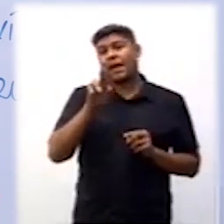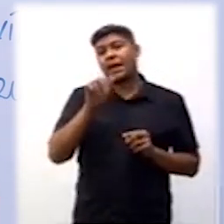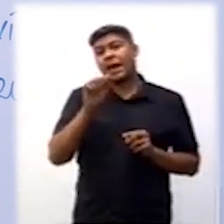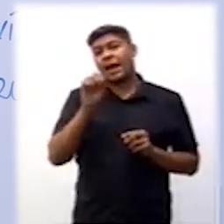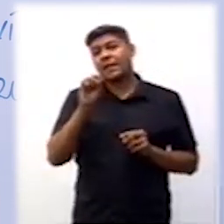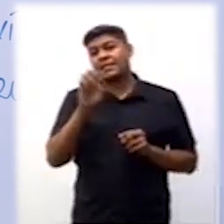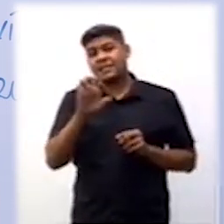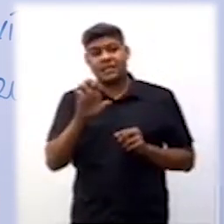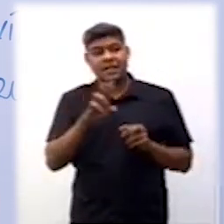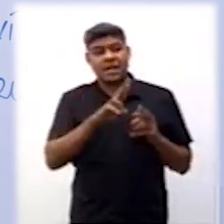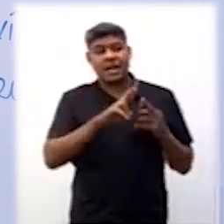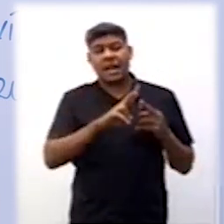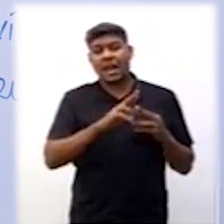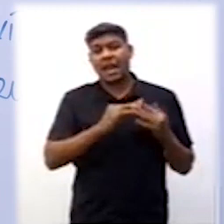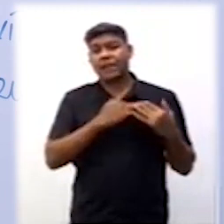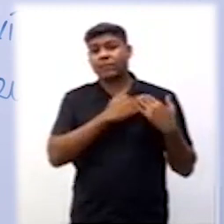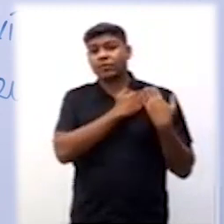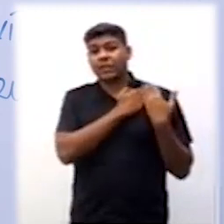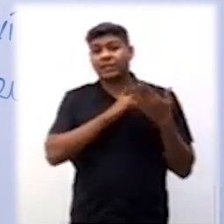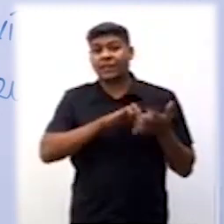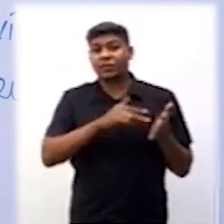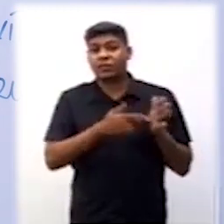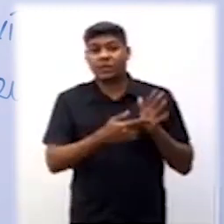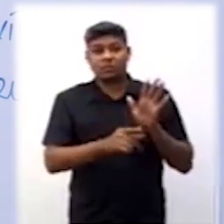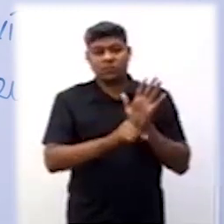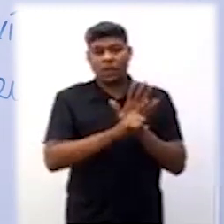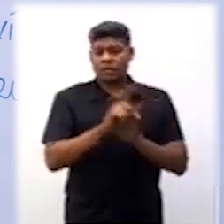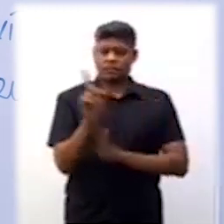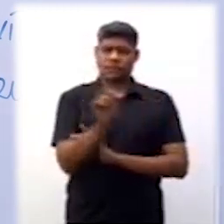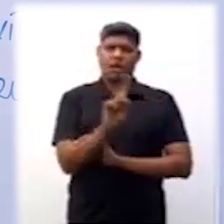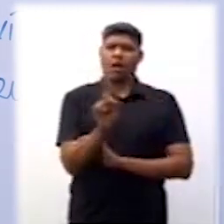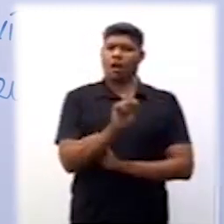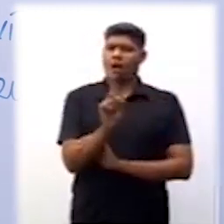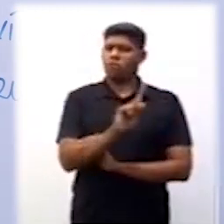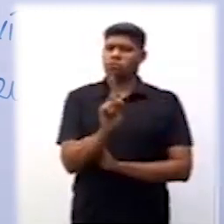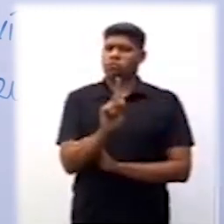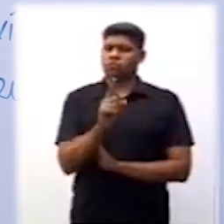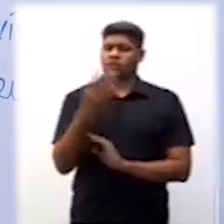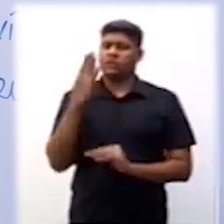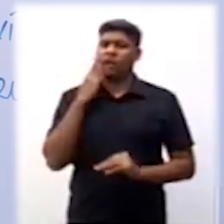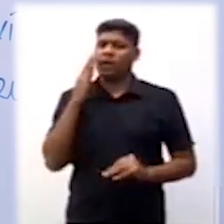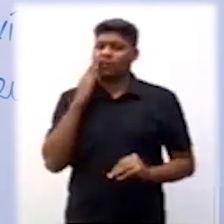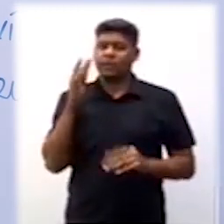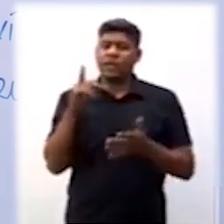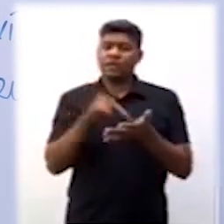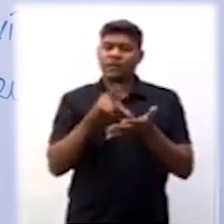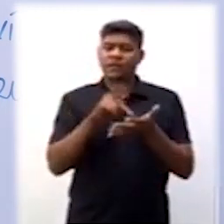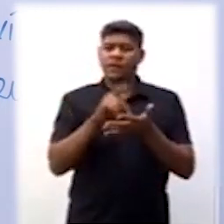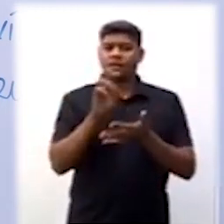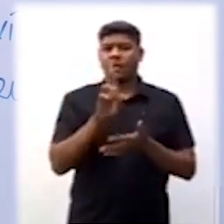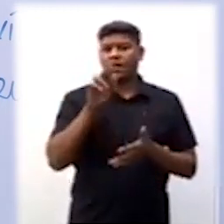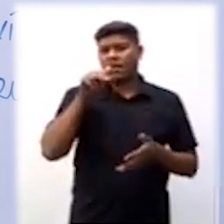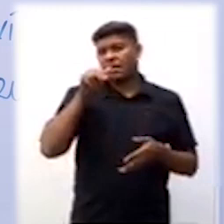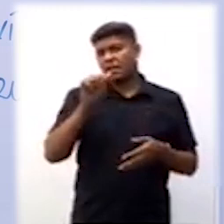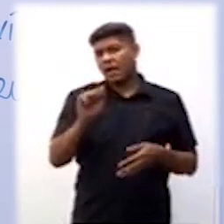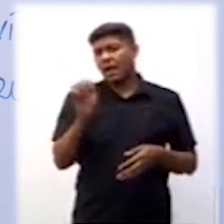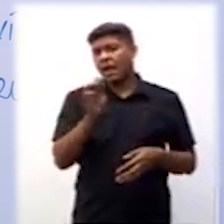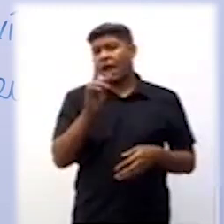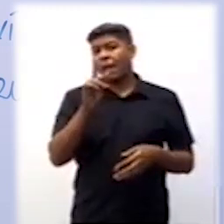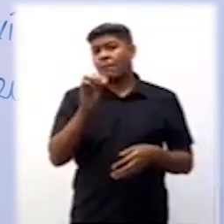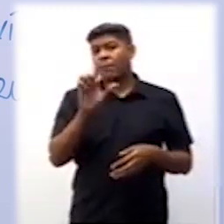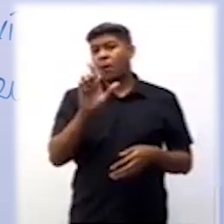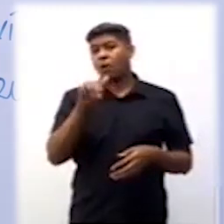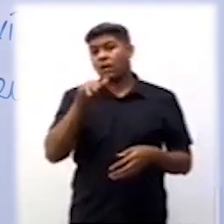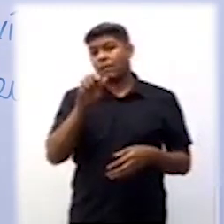tradução do RNA para senso negativo? Não. Na verdade, a RNA polimerase é aquela que